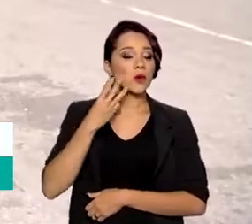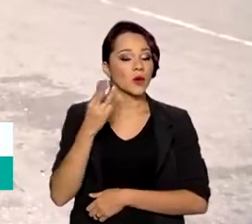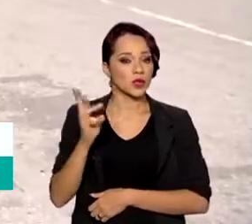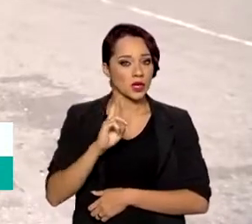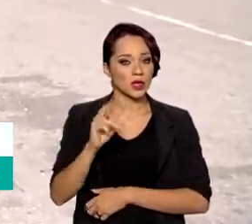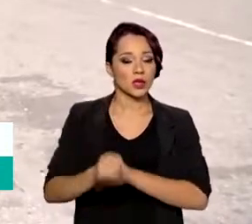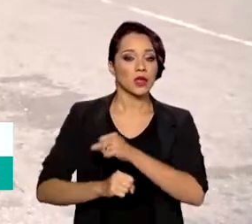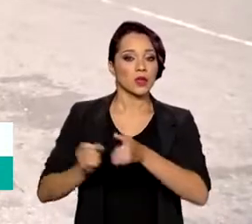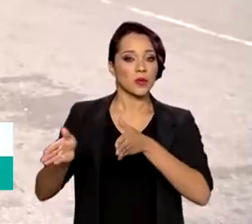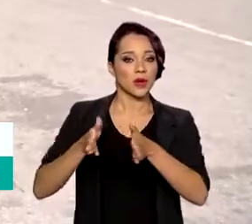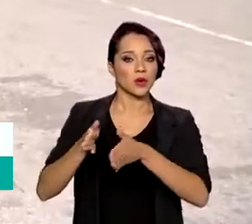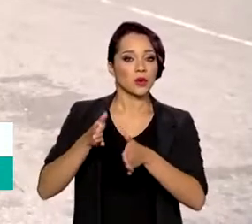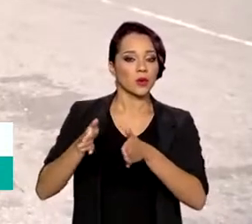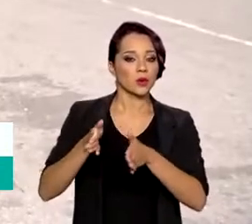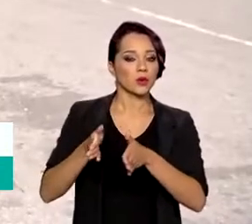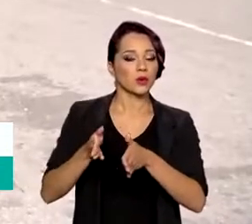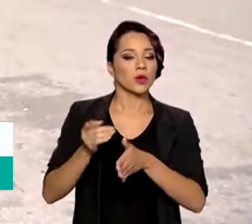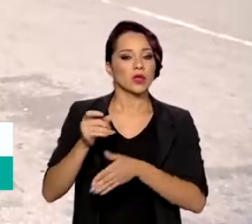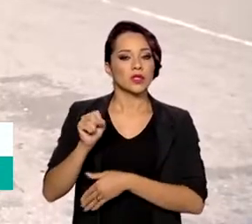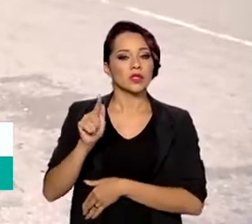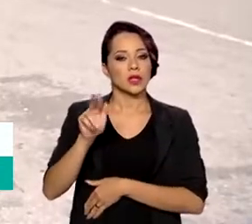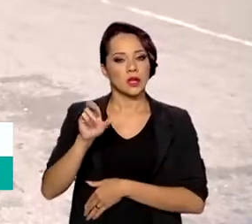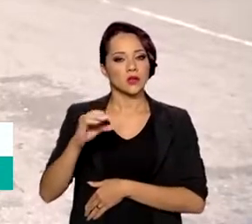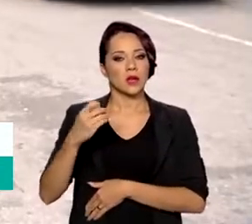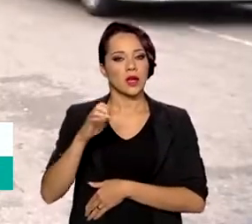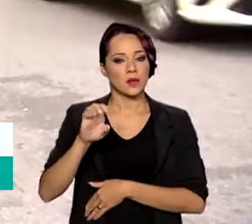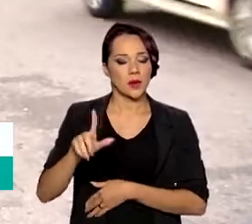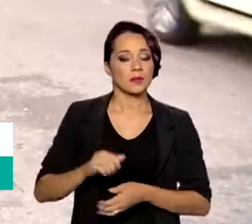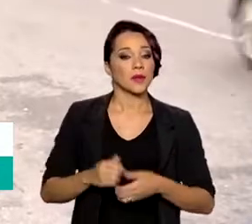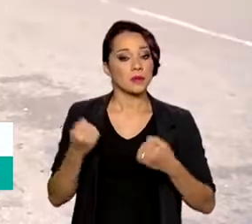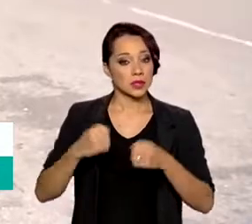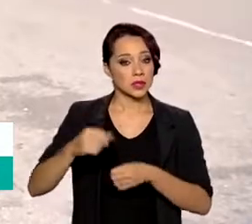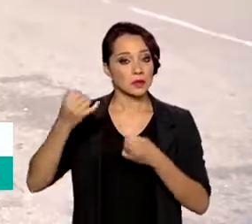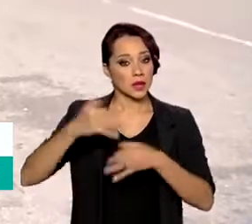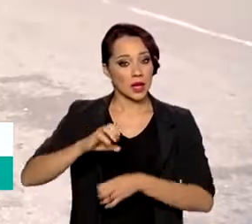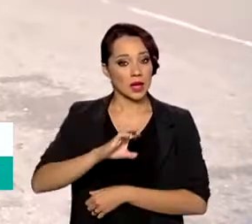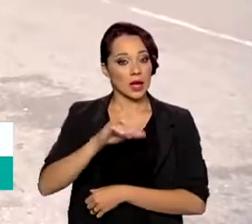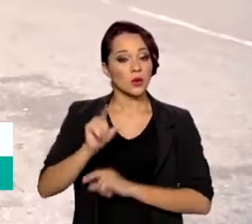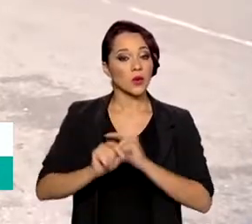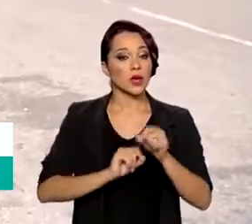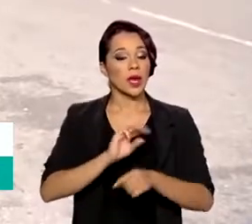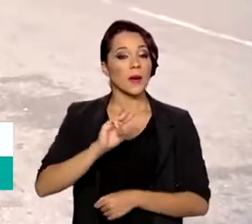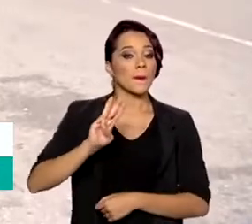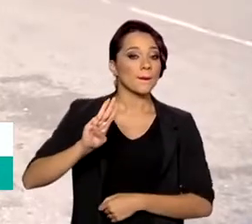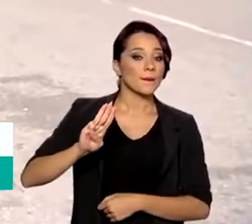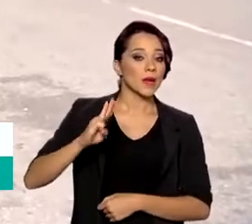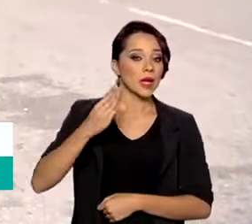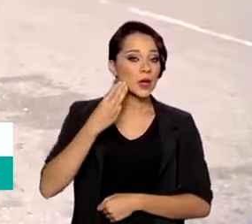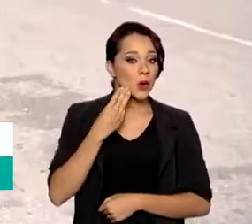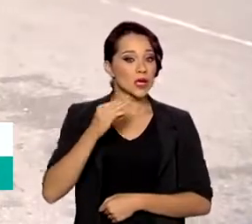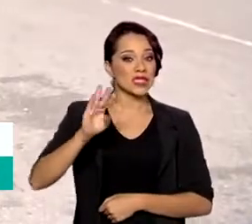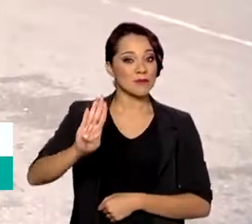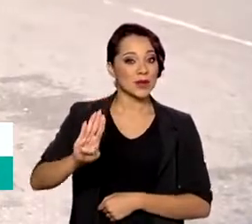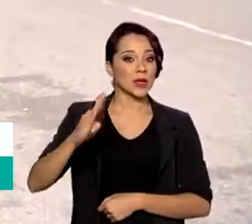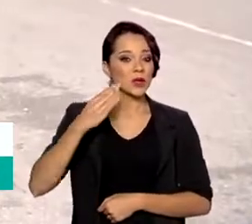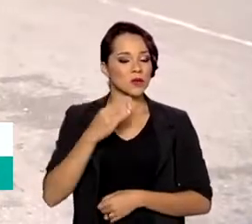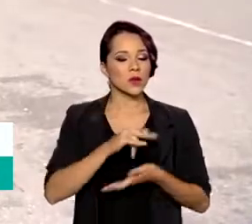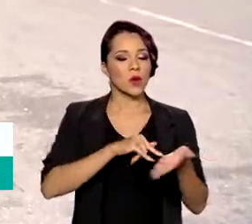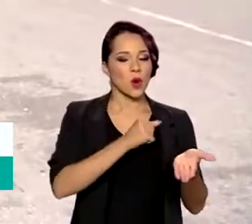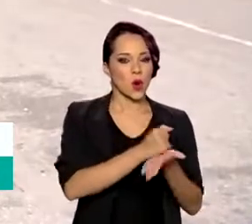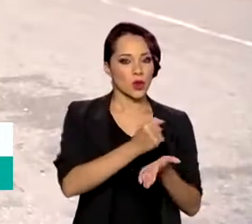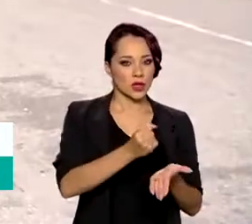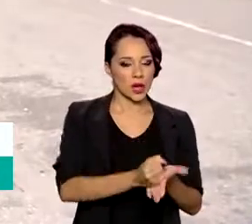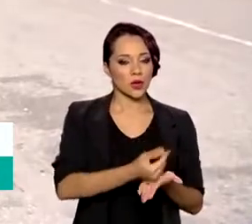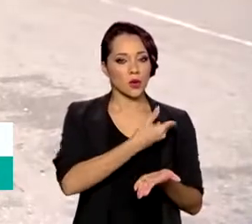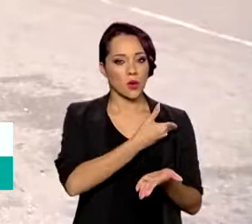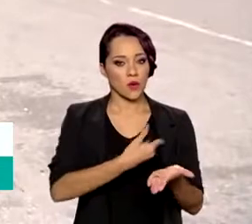R$ 256 milhões durante o segundo mandato de Sérgio Cabral. A gente tem que deixar bem claro aí o que é milhões e o que é bilhões, né? Então, os contratos celebrados